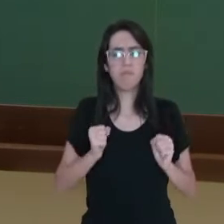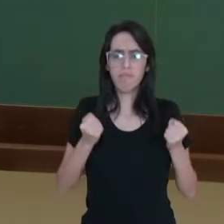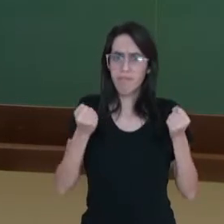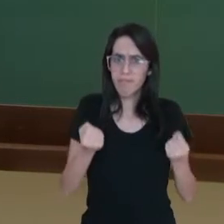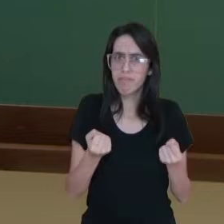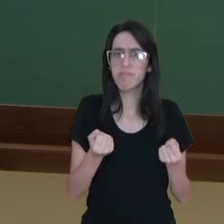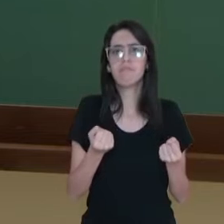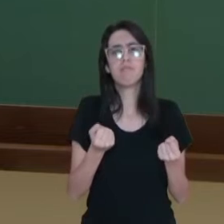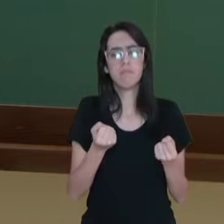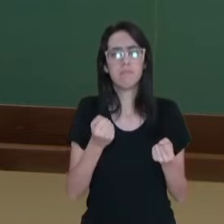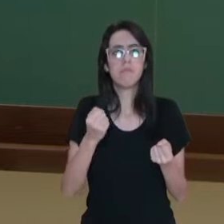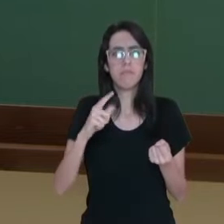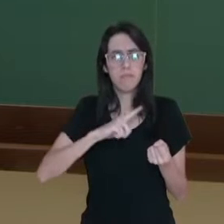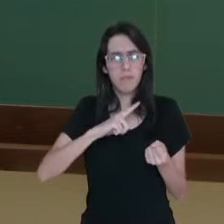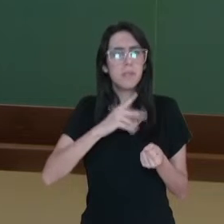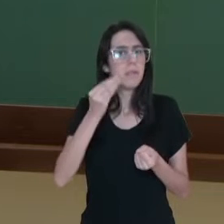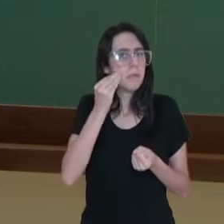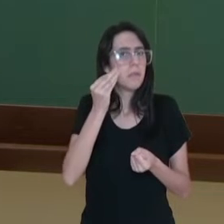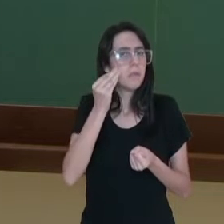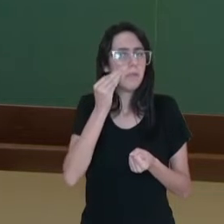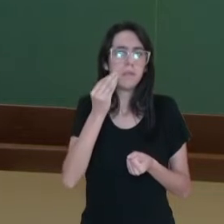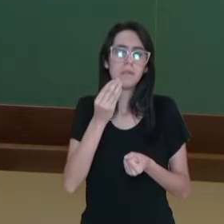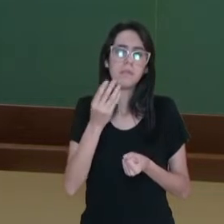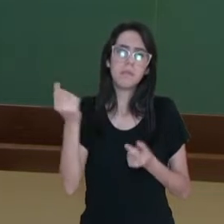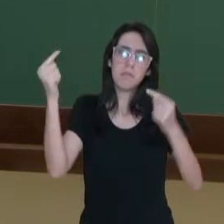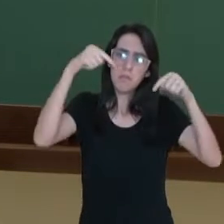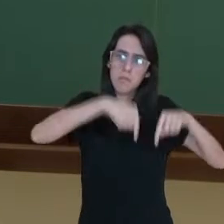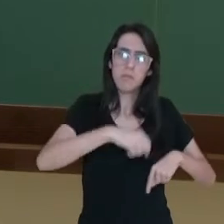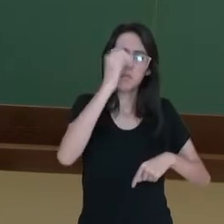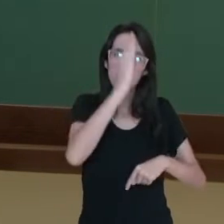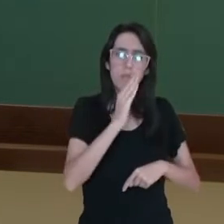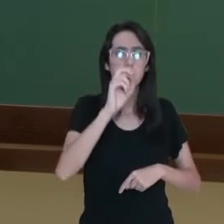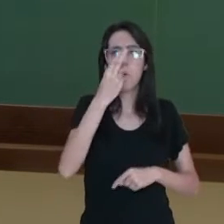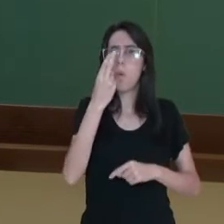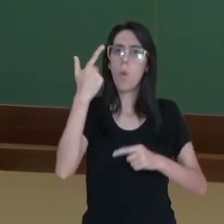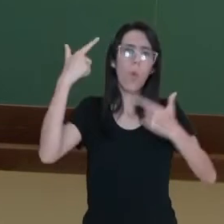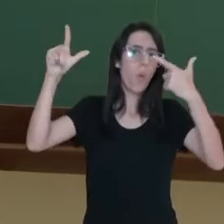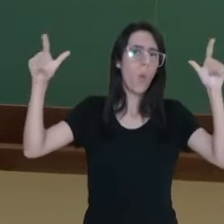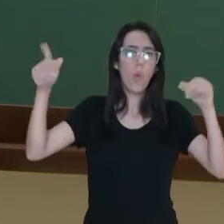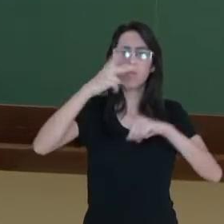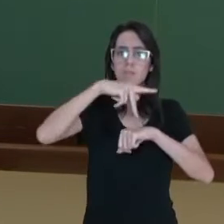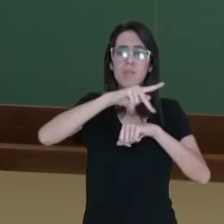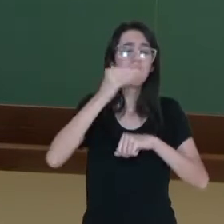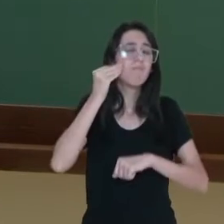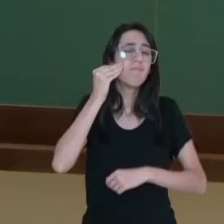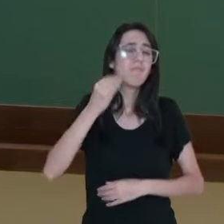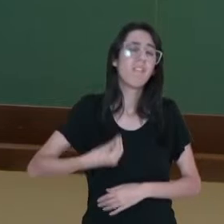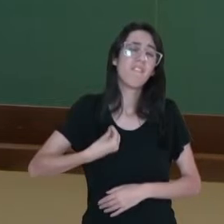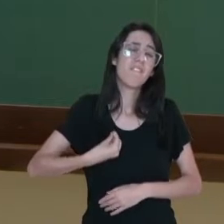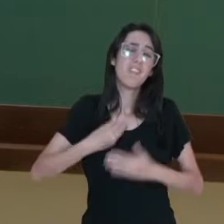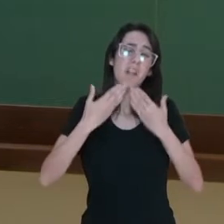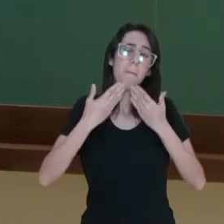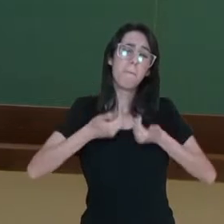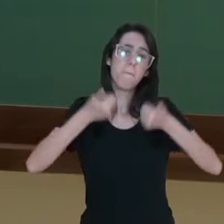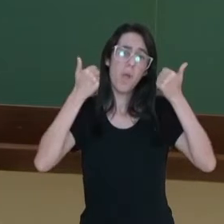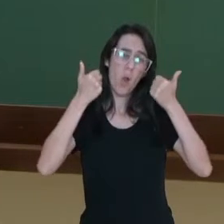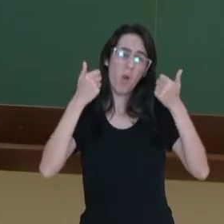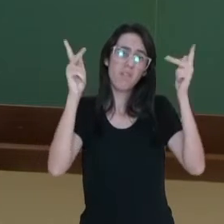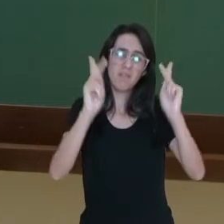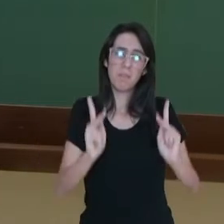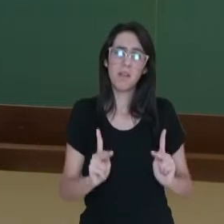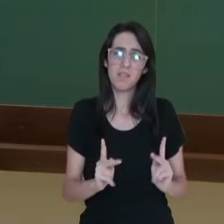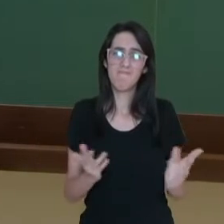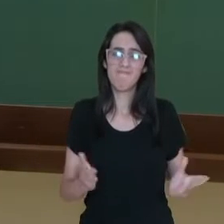que estão em outro país, no nosso país ou em qualquer outro país, para tentar uma vida melhor e de